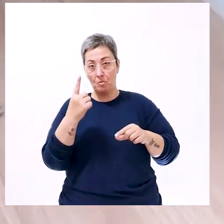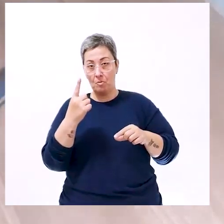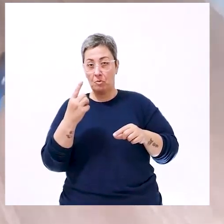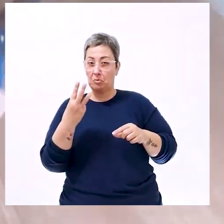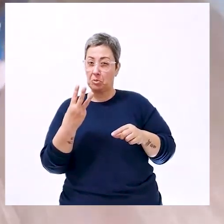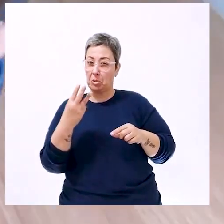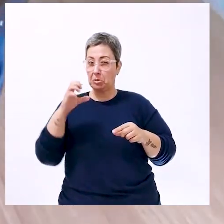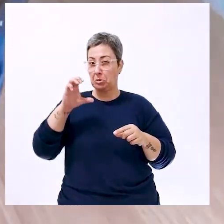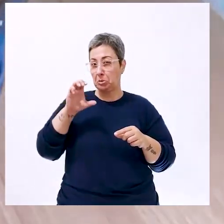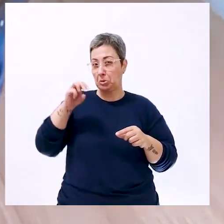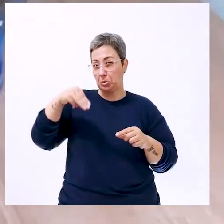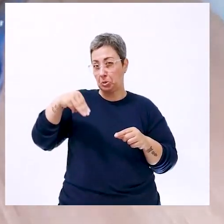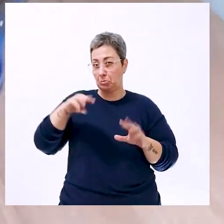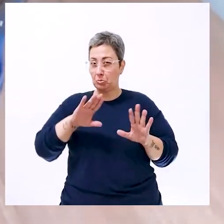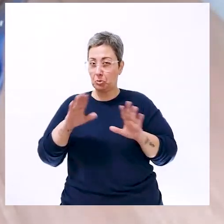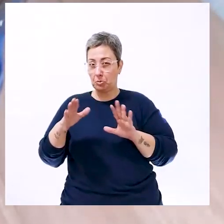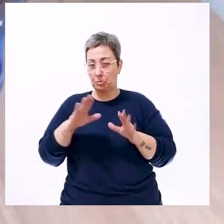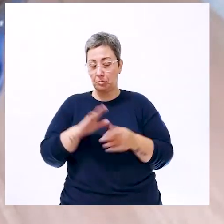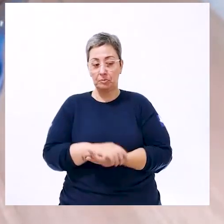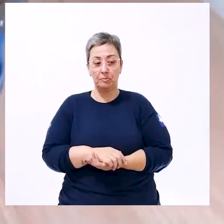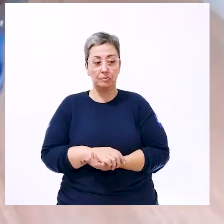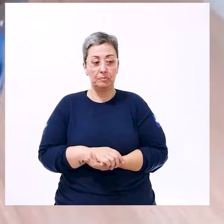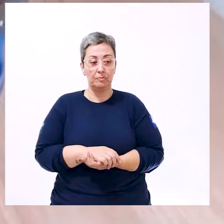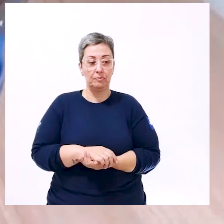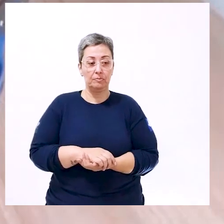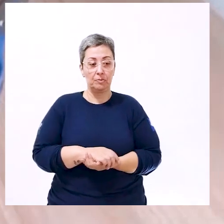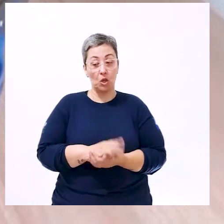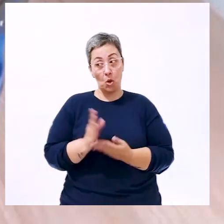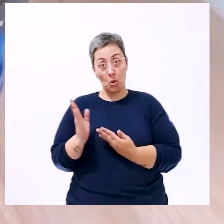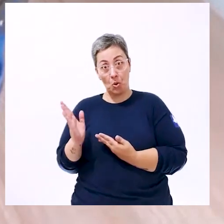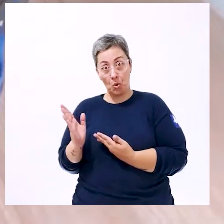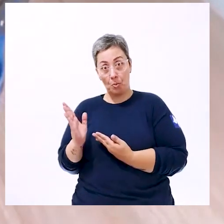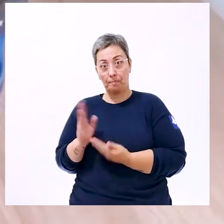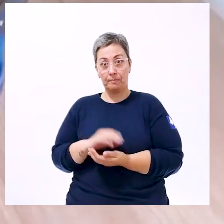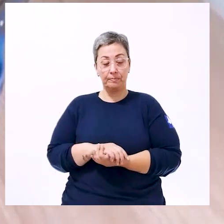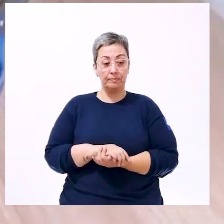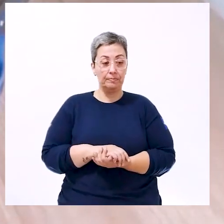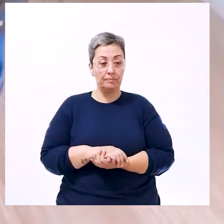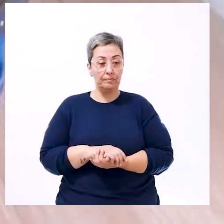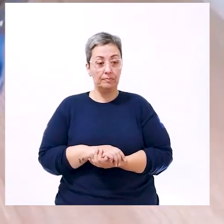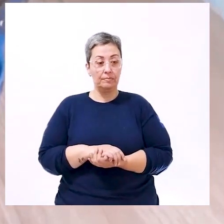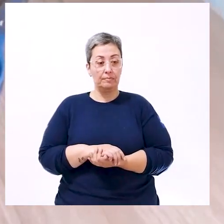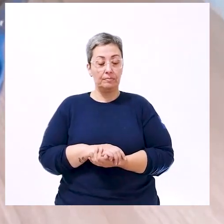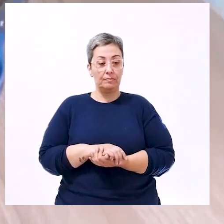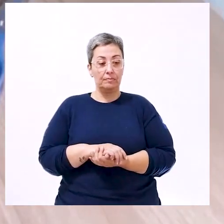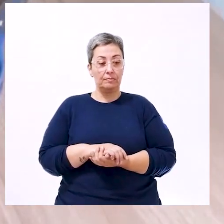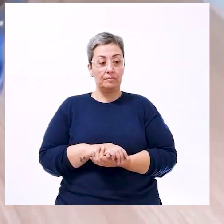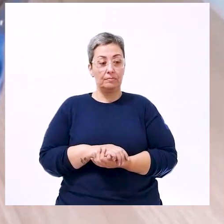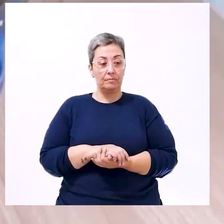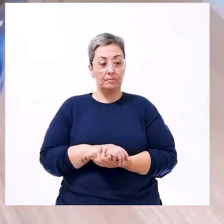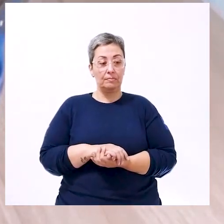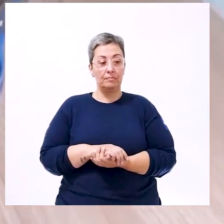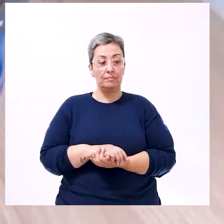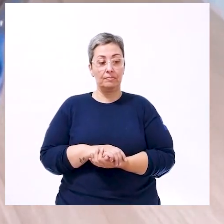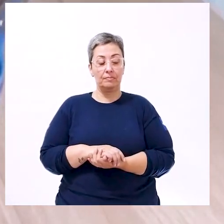Agora pegaremos o papel e dobraremos em mais ou menos uns 3 centímetros, assim.